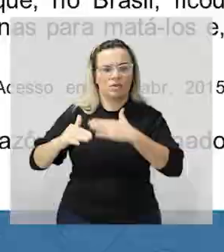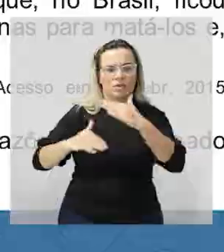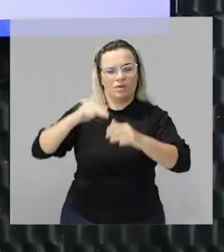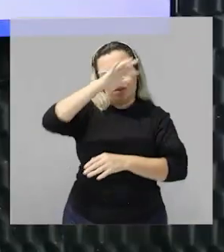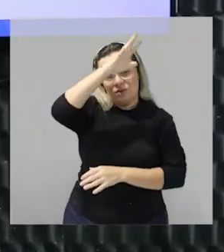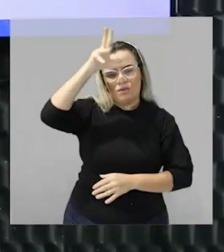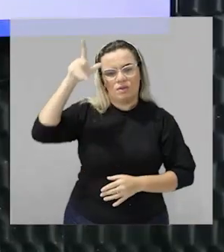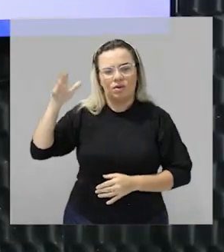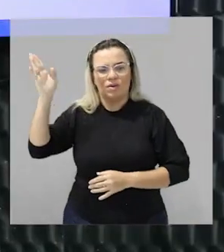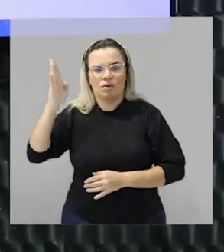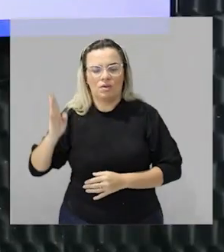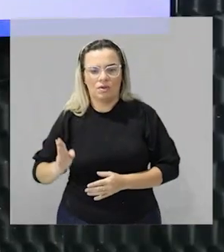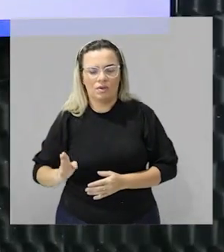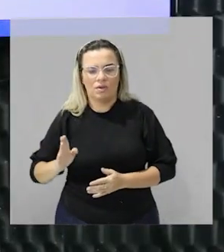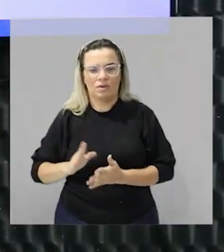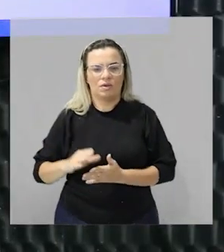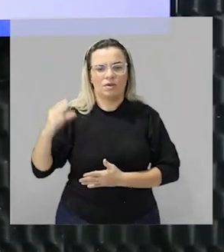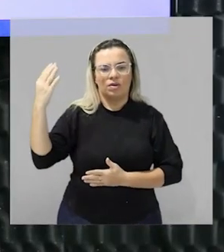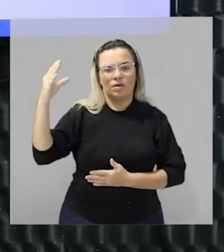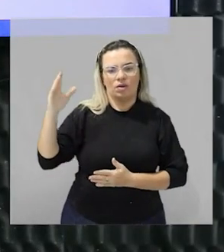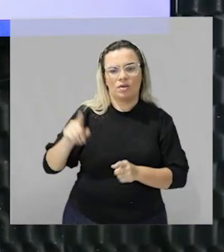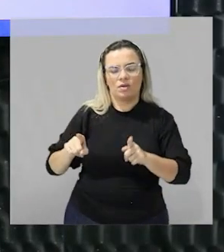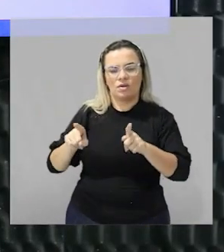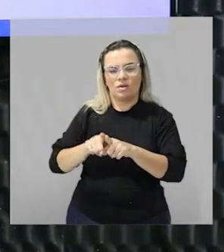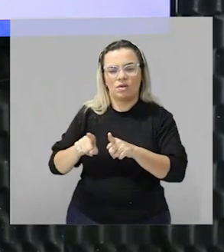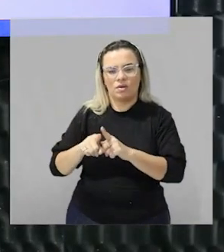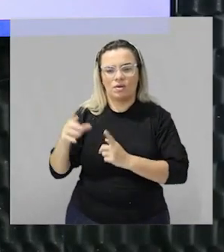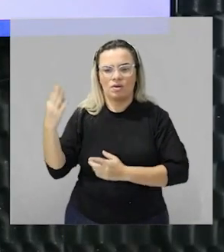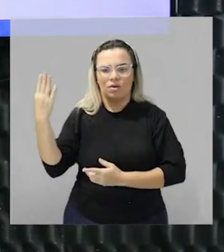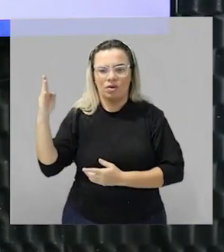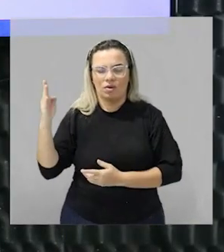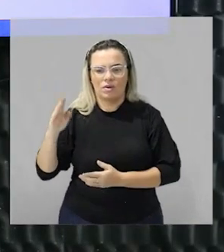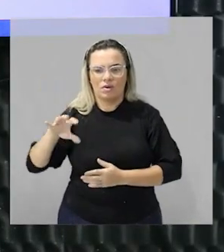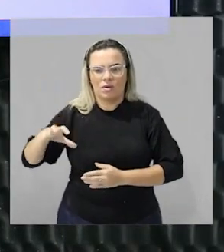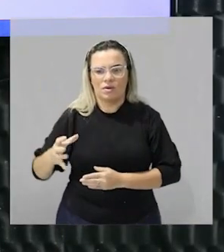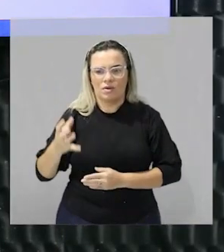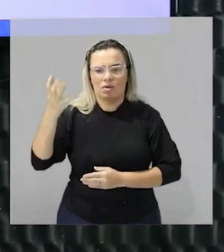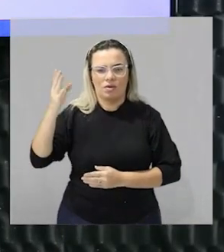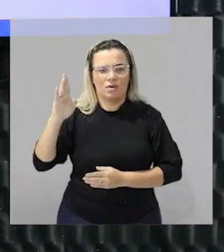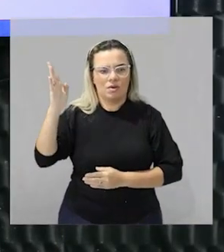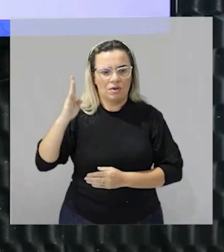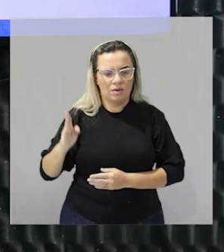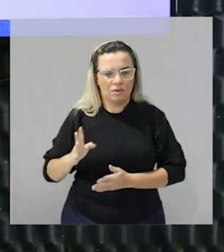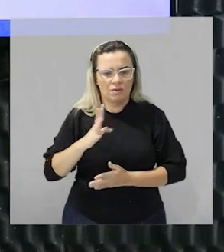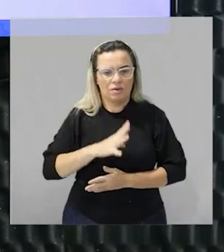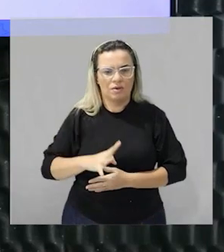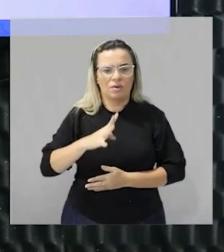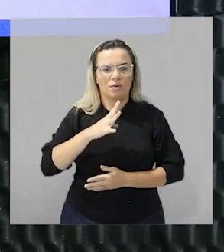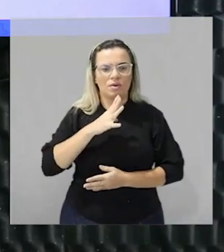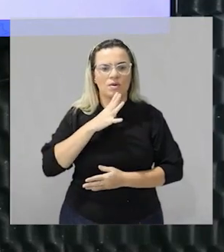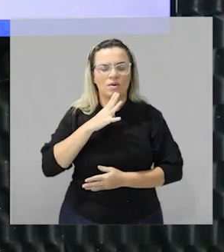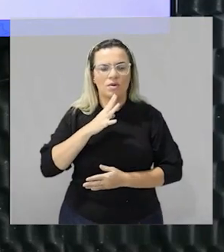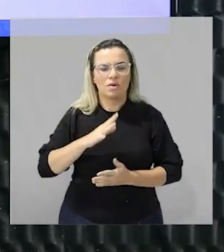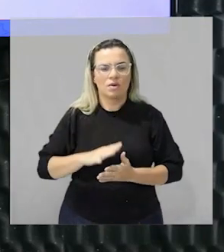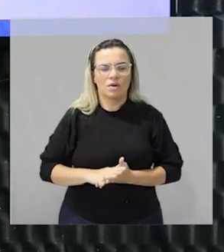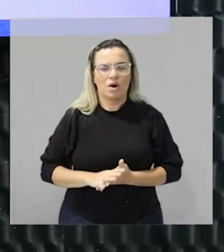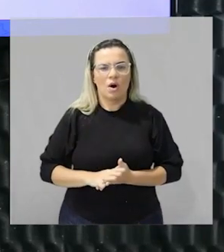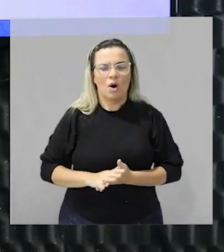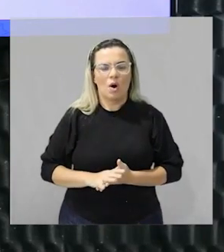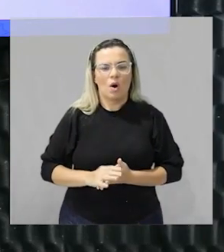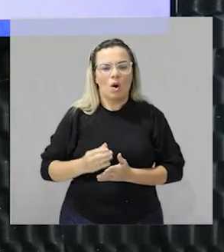Amazônia brasileira, colombiana e boliviana, o fenômeno que no Brasil ficou conhecido como a